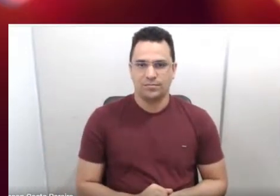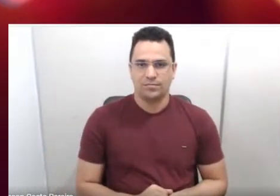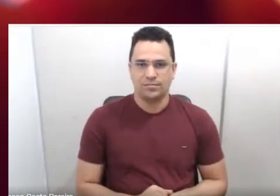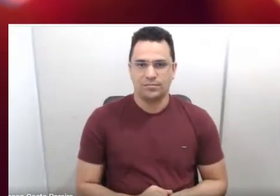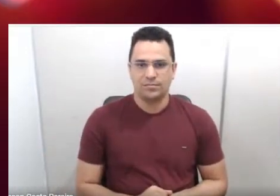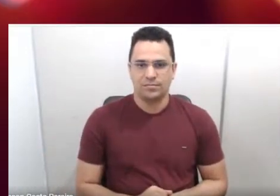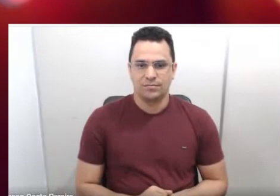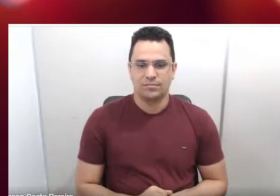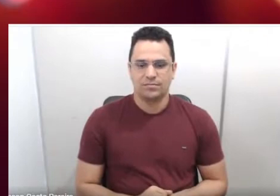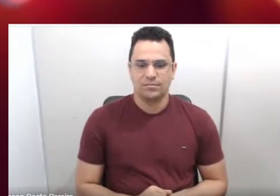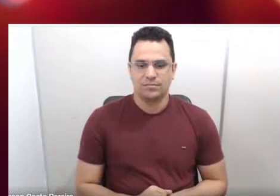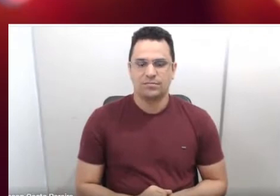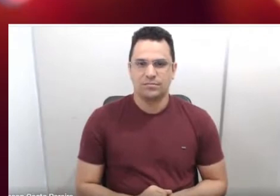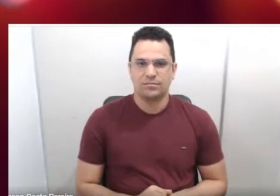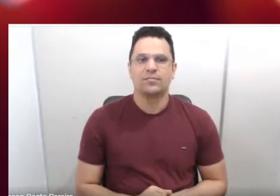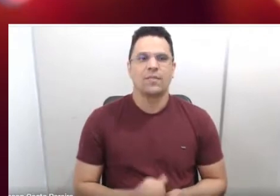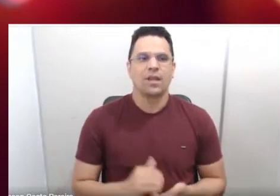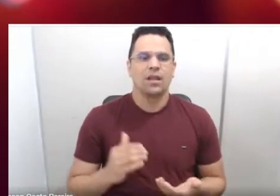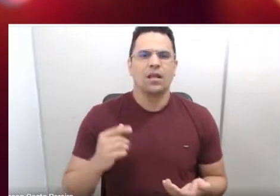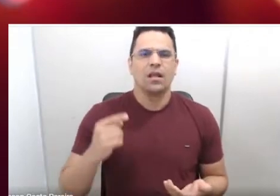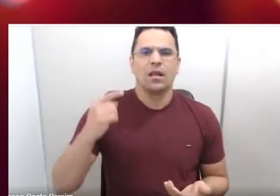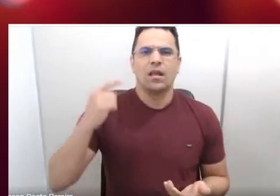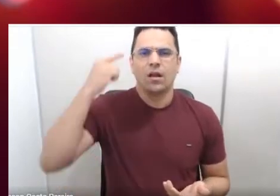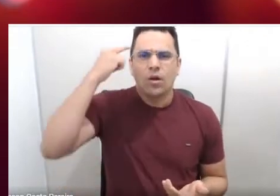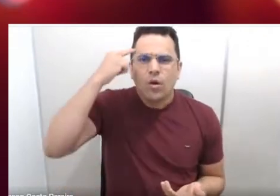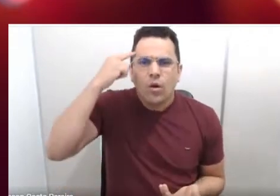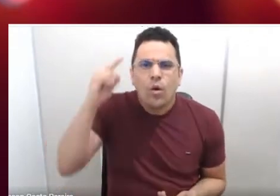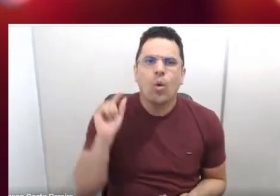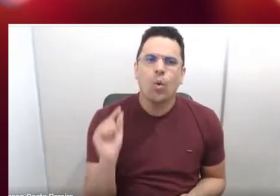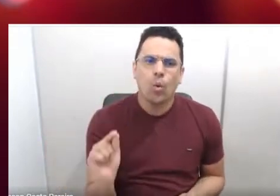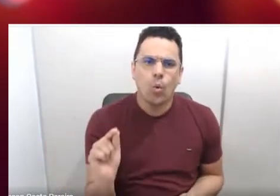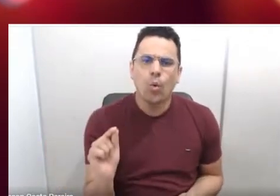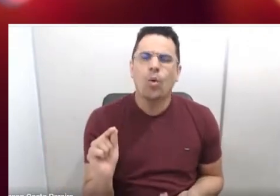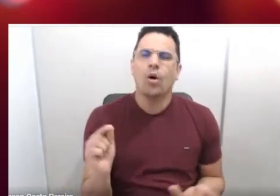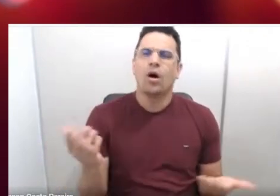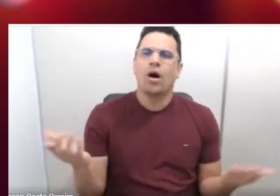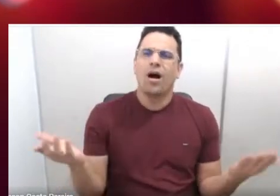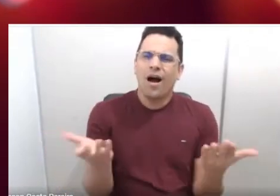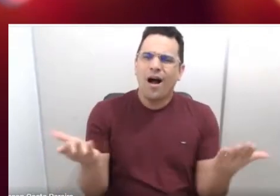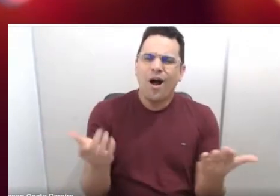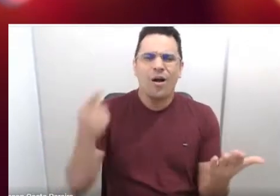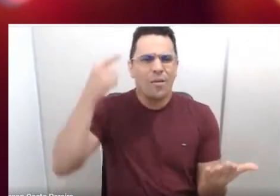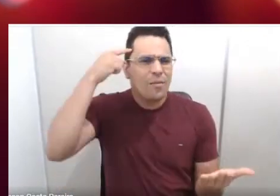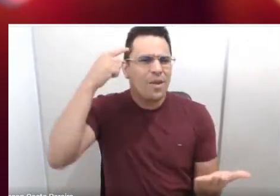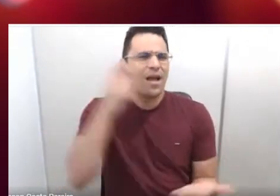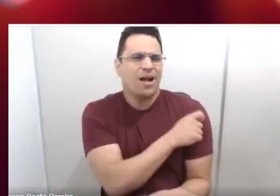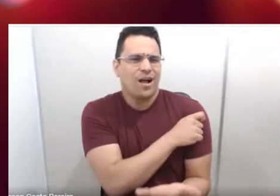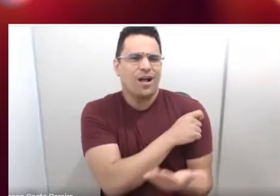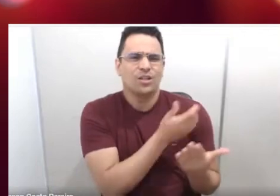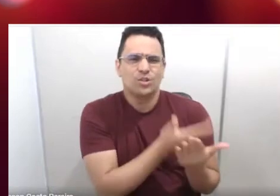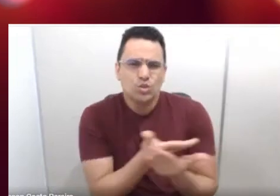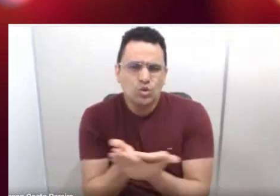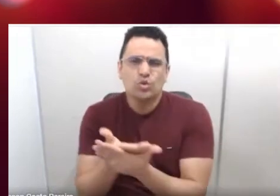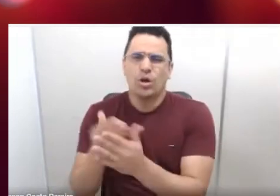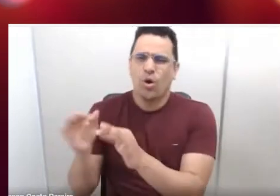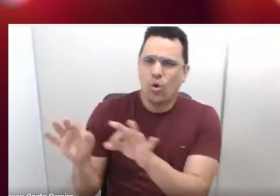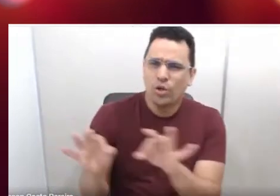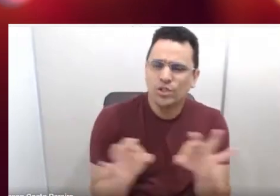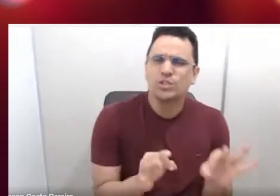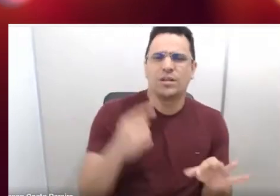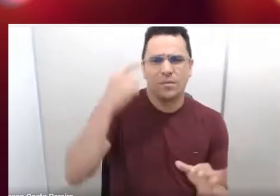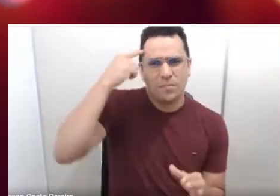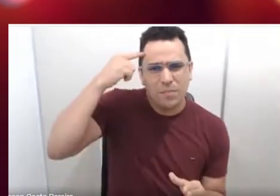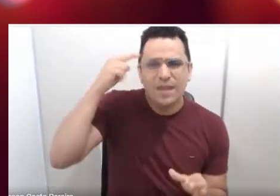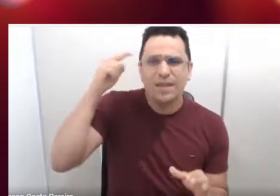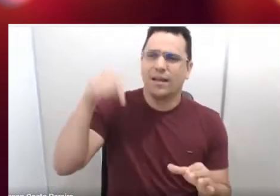Tá, vamos lá. Eu acho que quando a gente pensa rotina de estudo discente, pensa pandemia e pensa ensino dentro